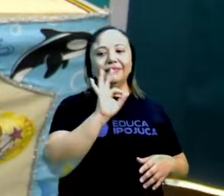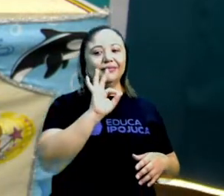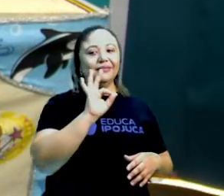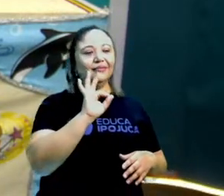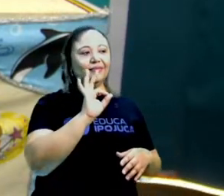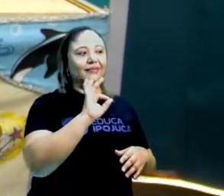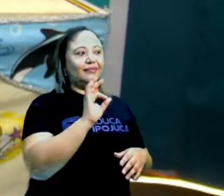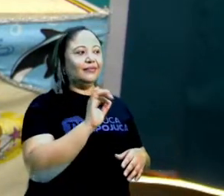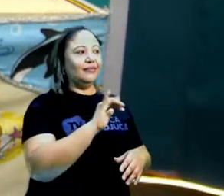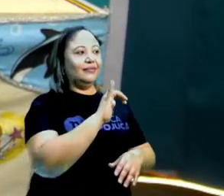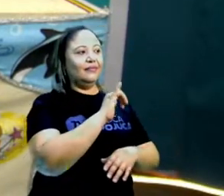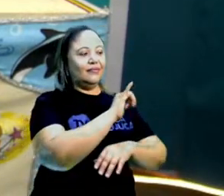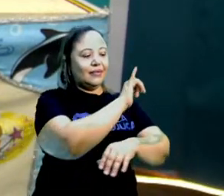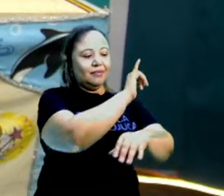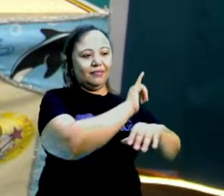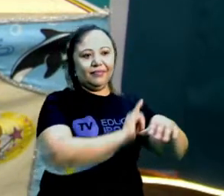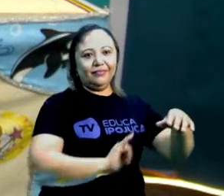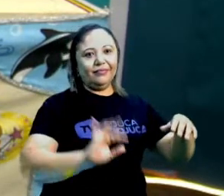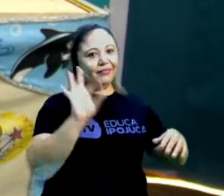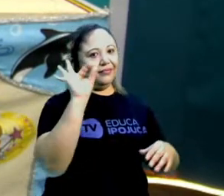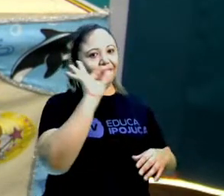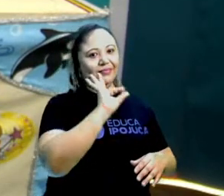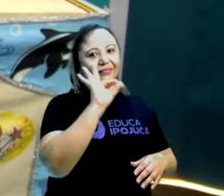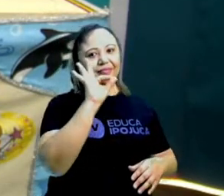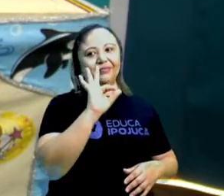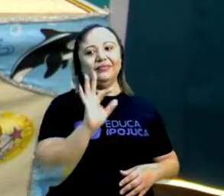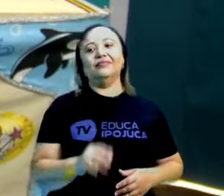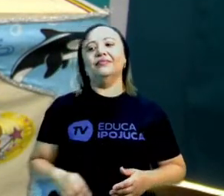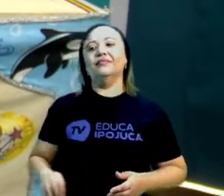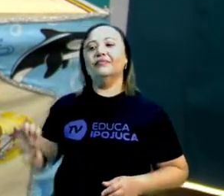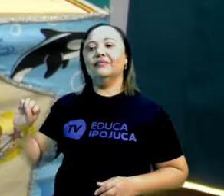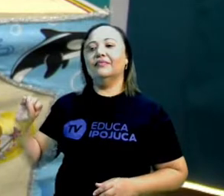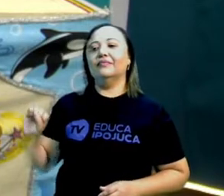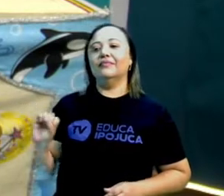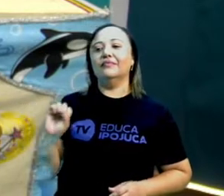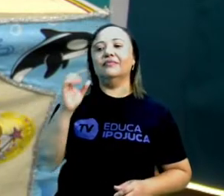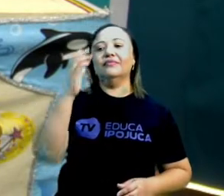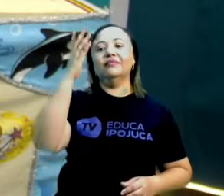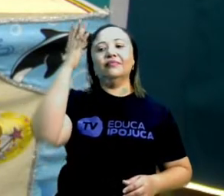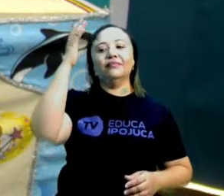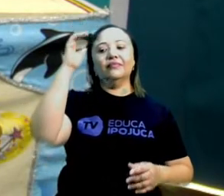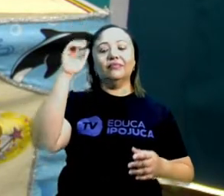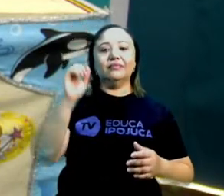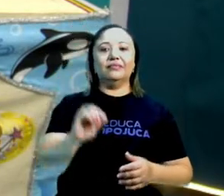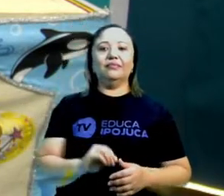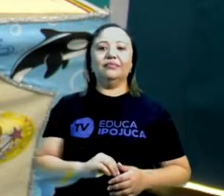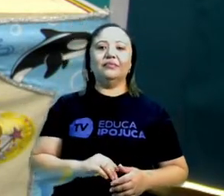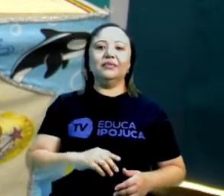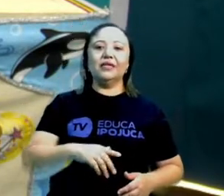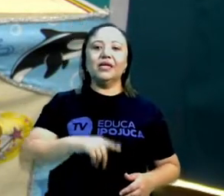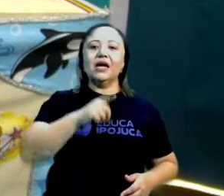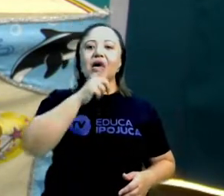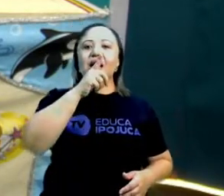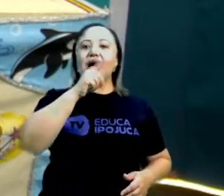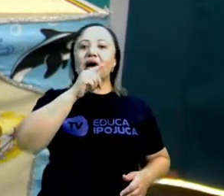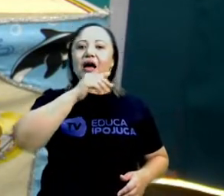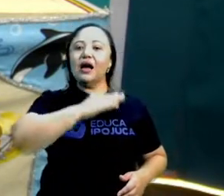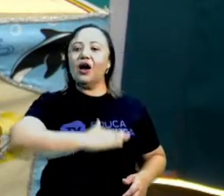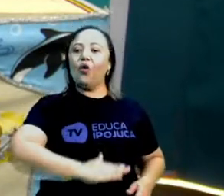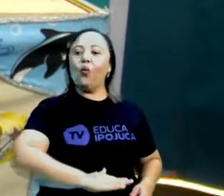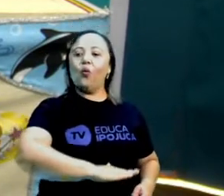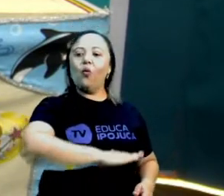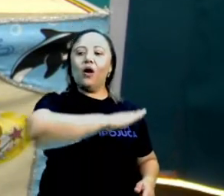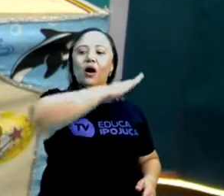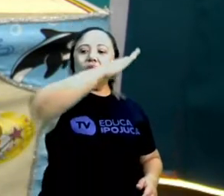Não. Não. Não. Aconteceu okay. Uma onda gigante. Sim,